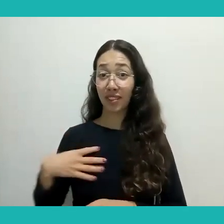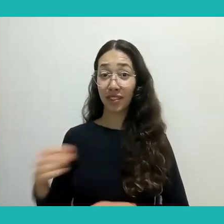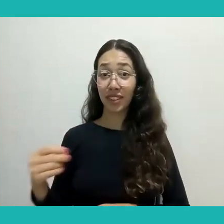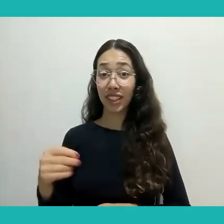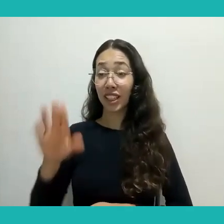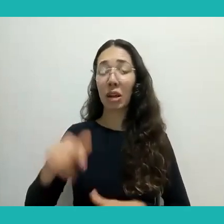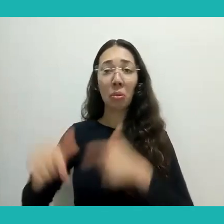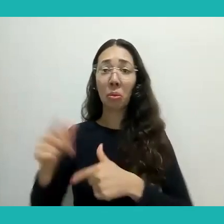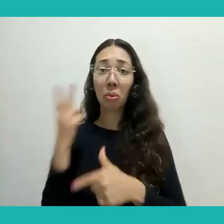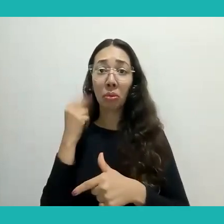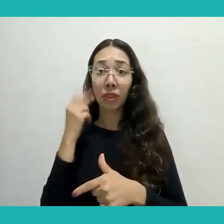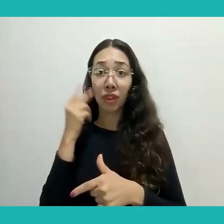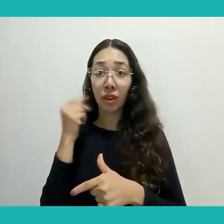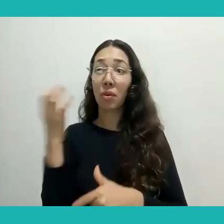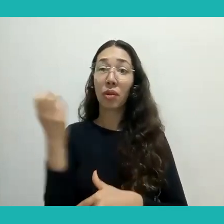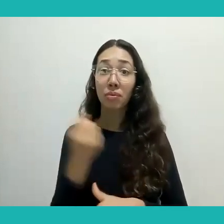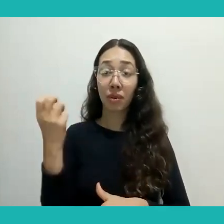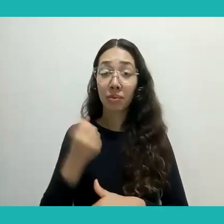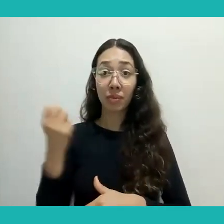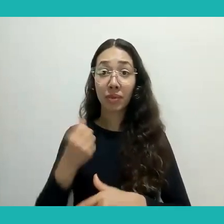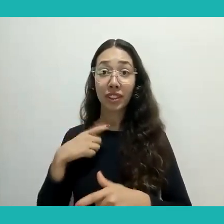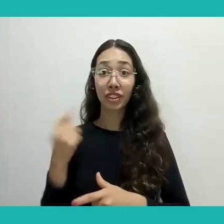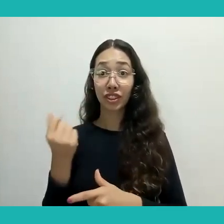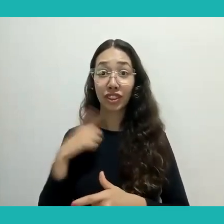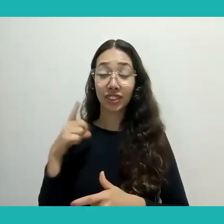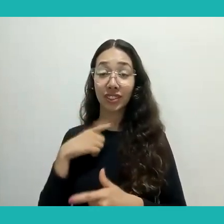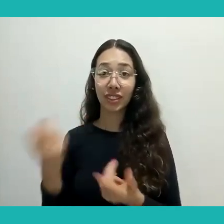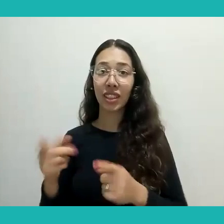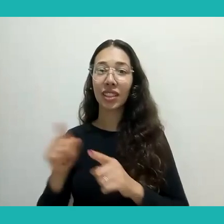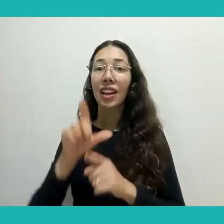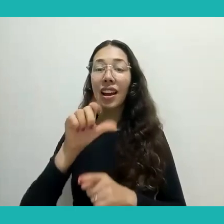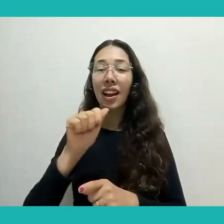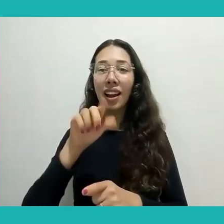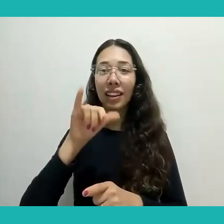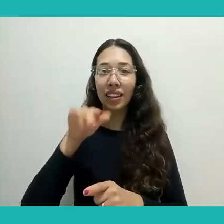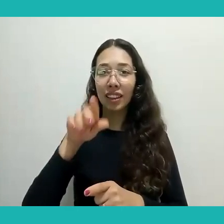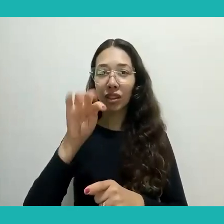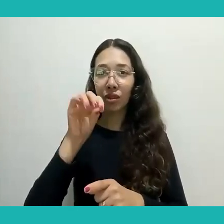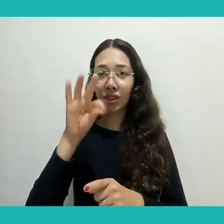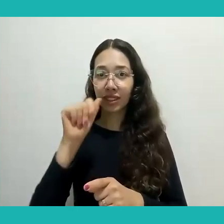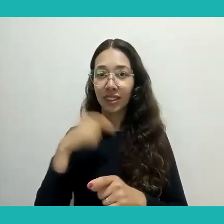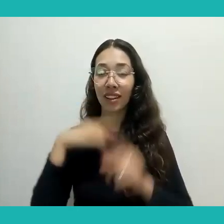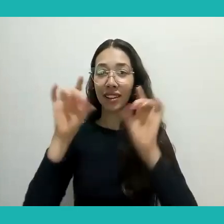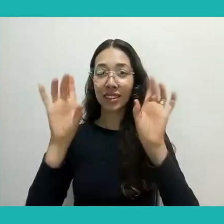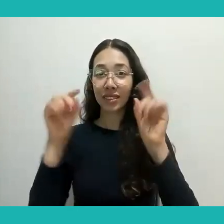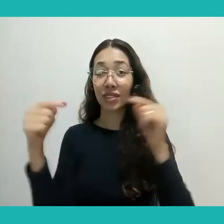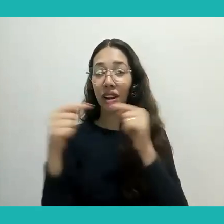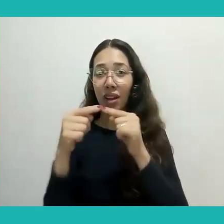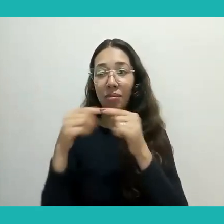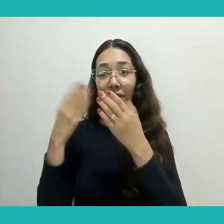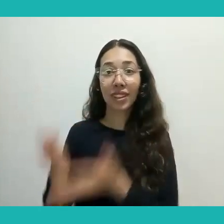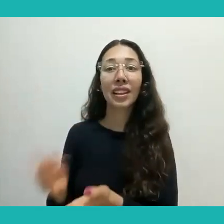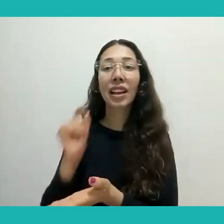vitalícia, né, a alíquota especial que vai incidir, né, sobre essa filha não inválida